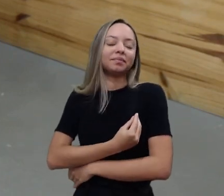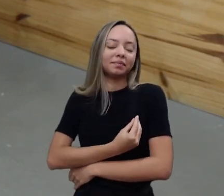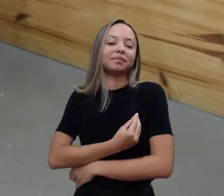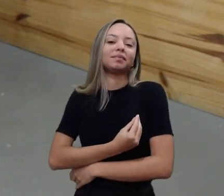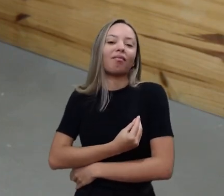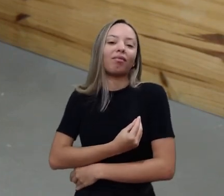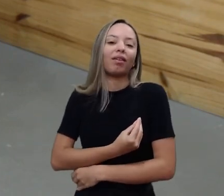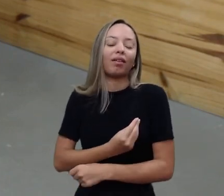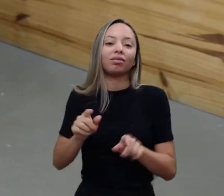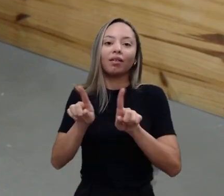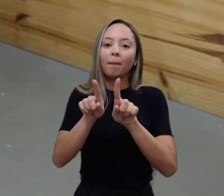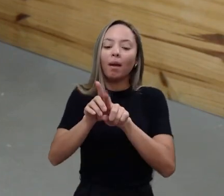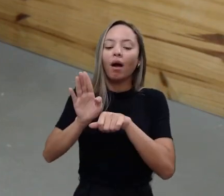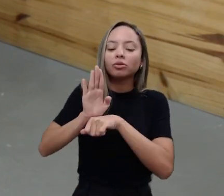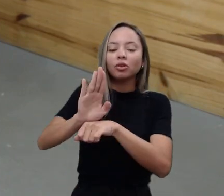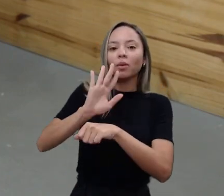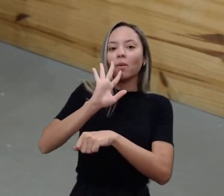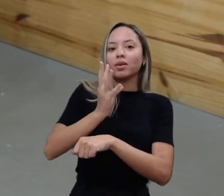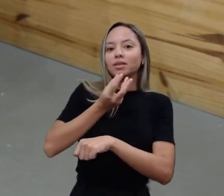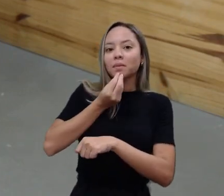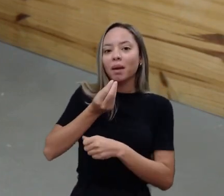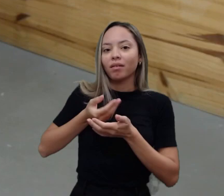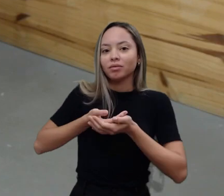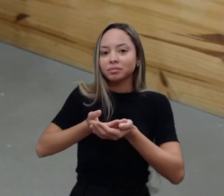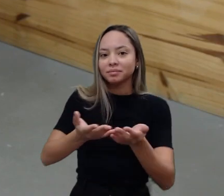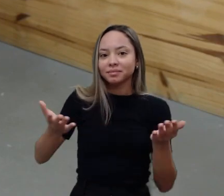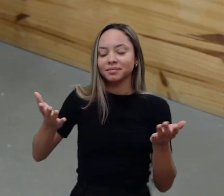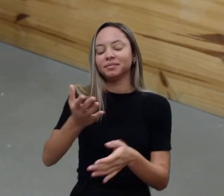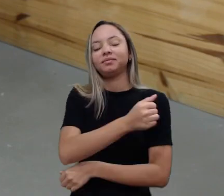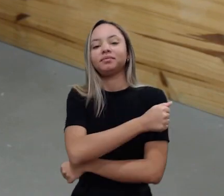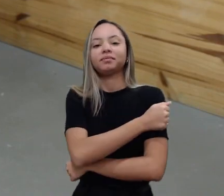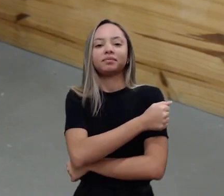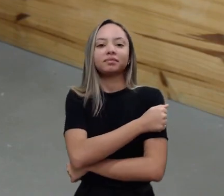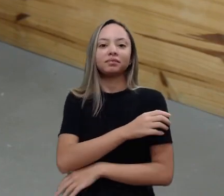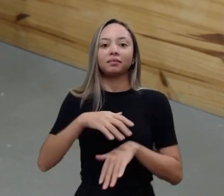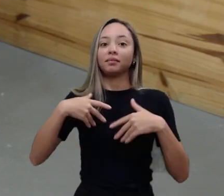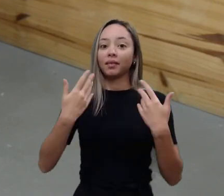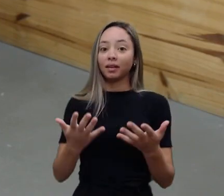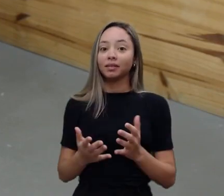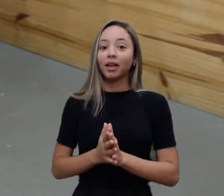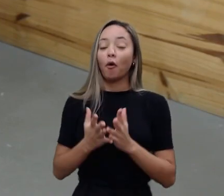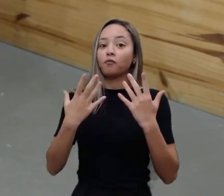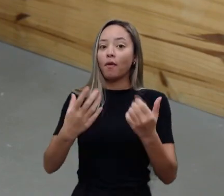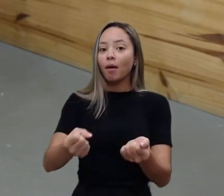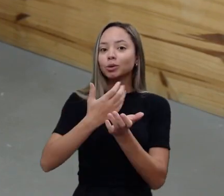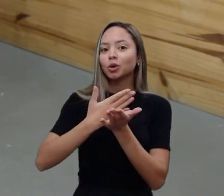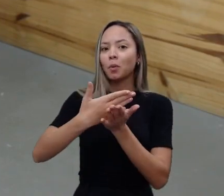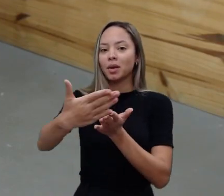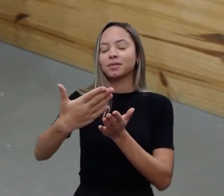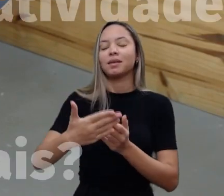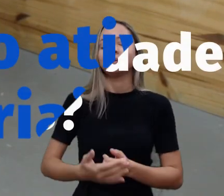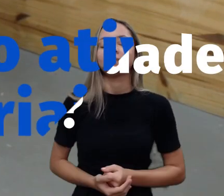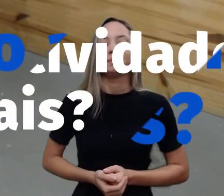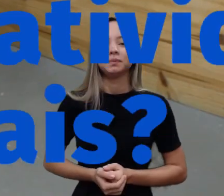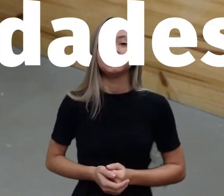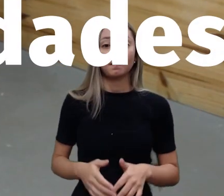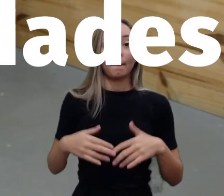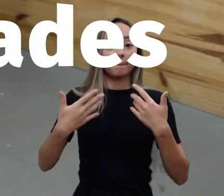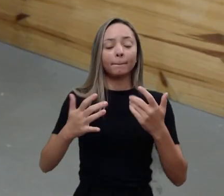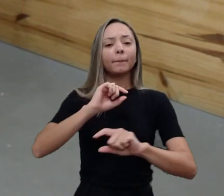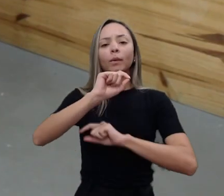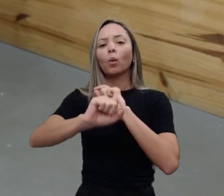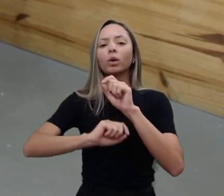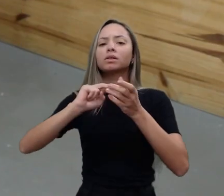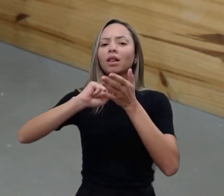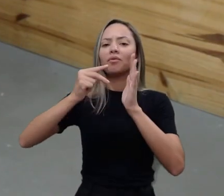conhecimento dos alunos. Obrigado, professor. Então vamos direto ao ponto. Vamos direto ao Sem ponto. mais delongas. O que são atividades